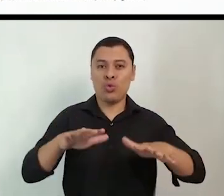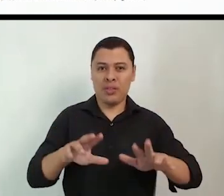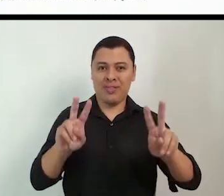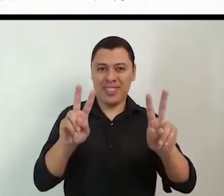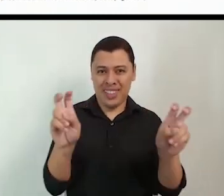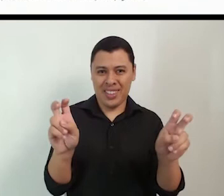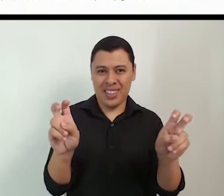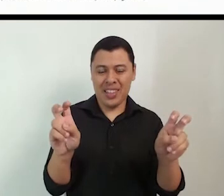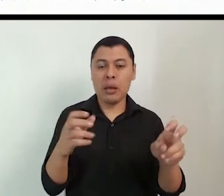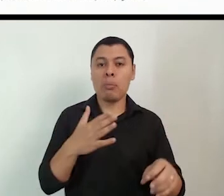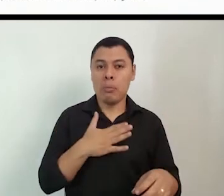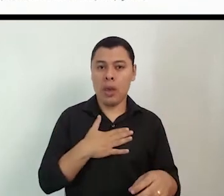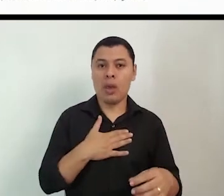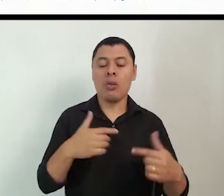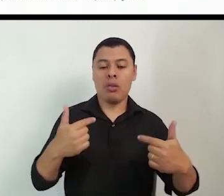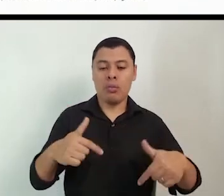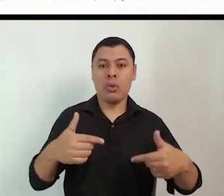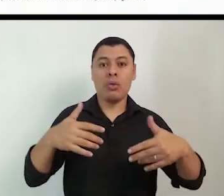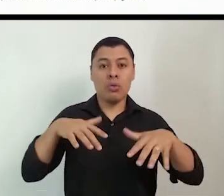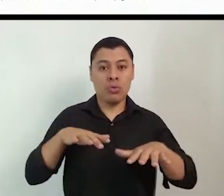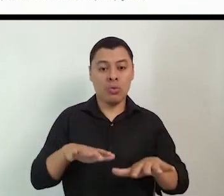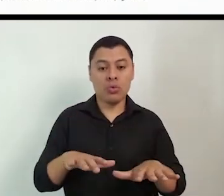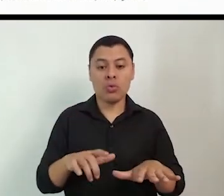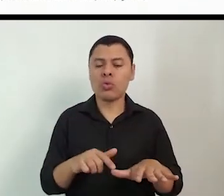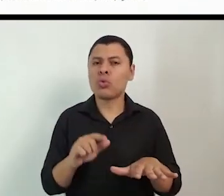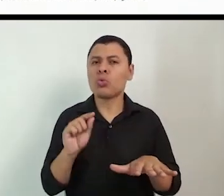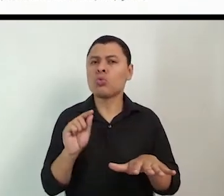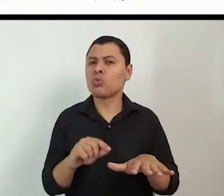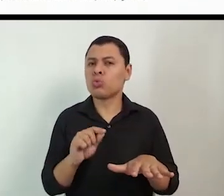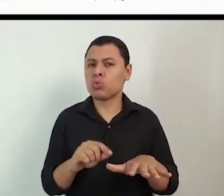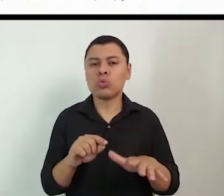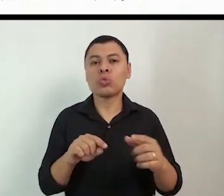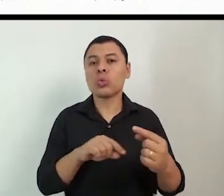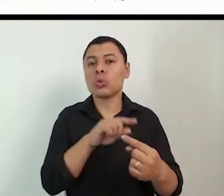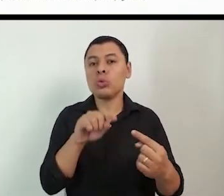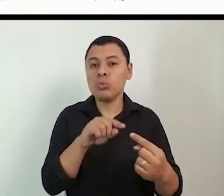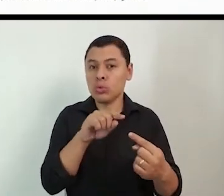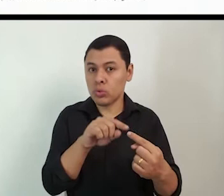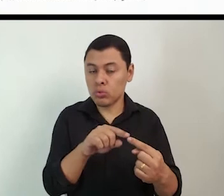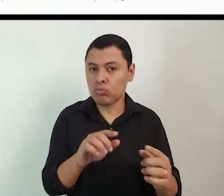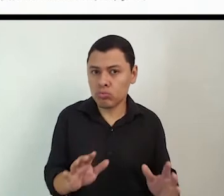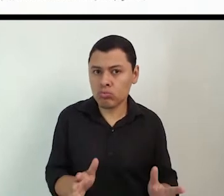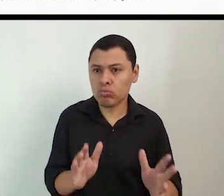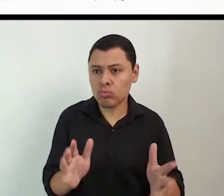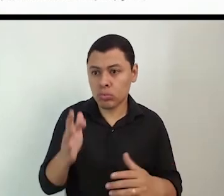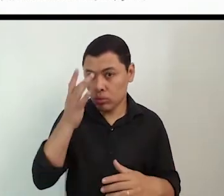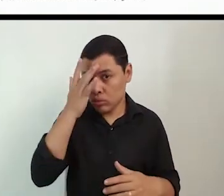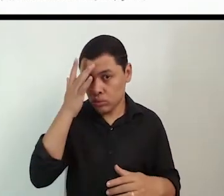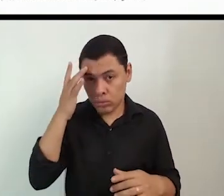O que é o Meu Emprego Inclusivo? Ele tem como objetivo promover a inclusão de pessoas com